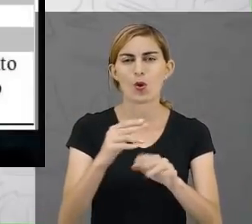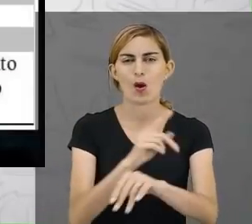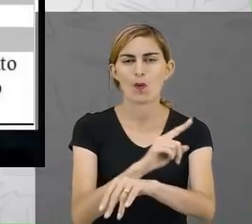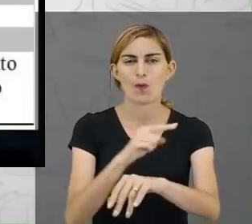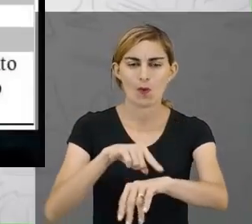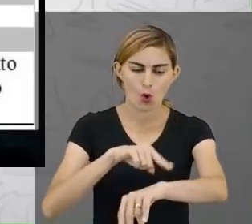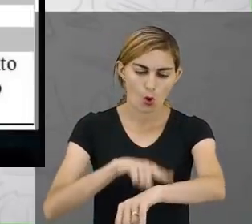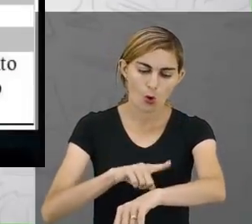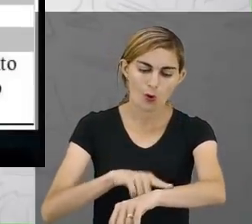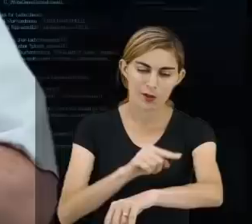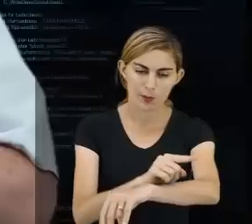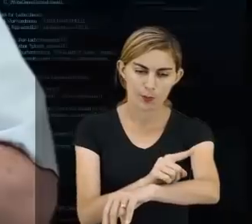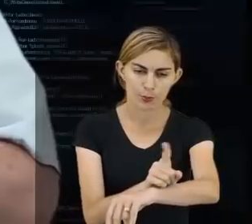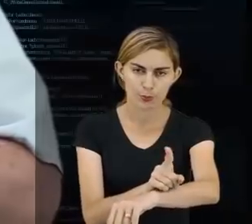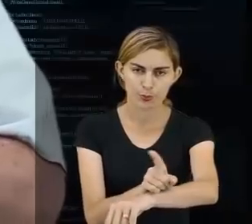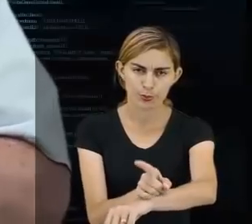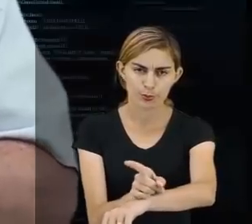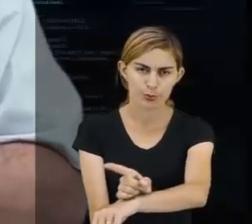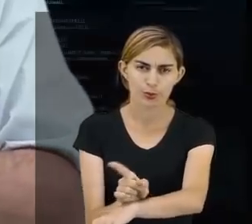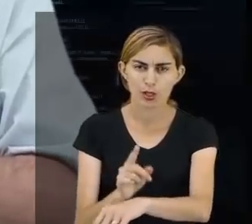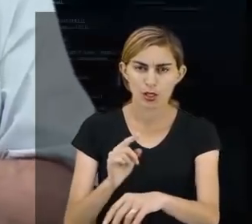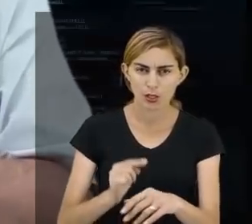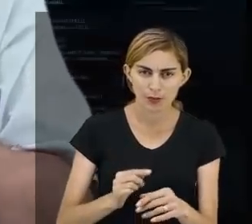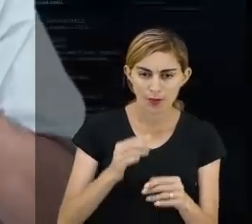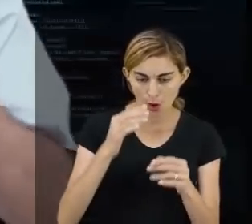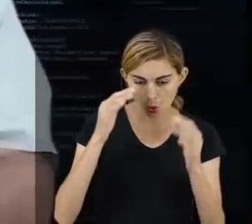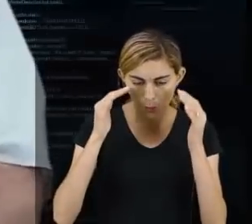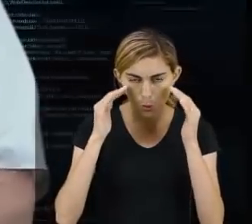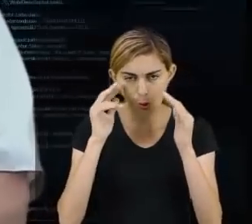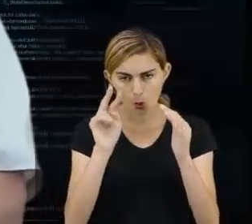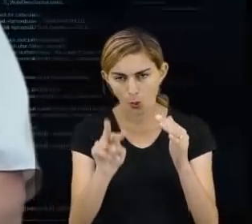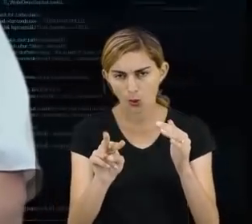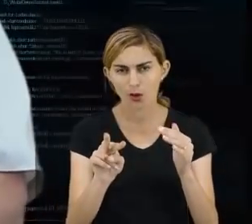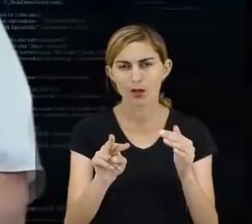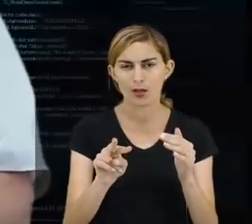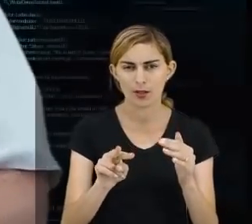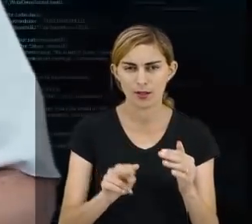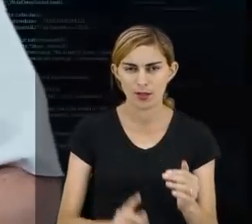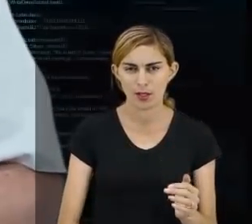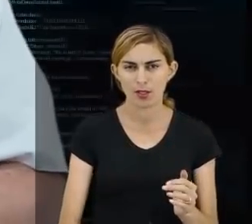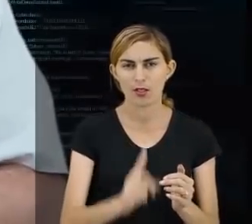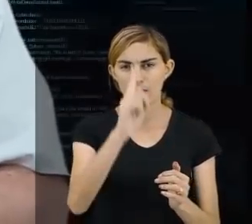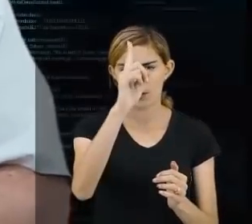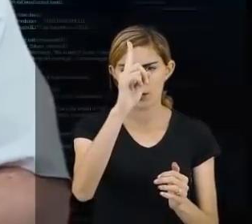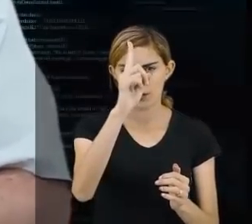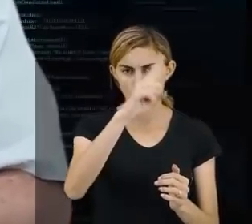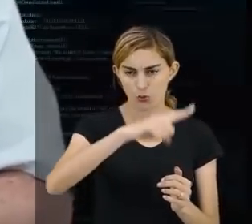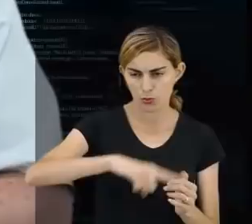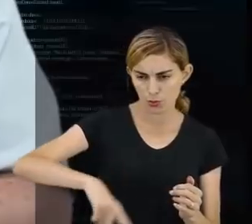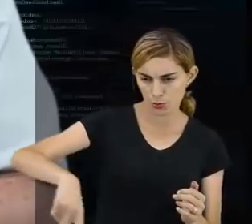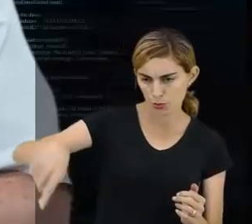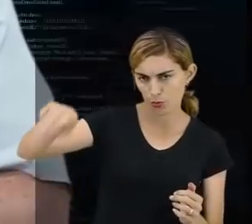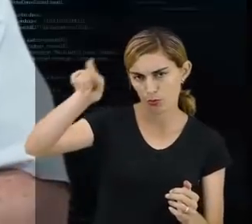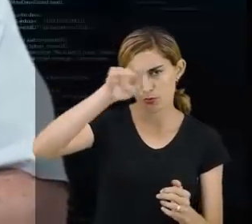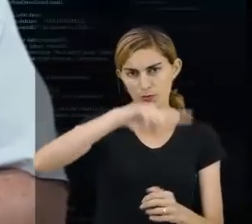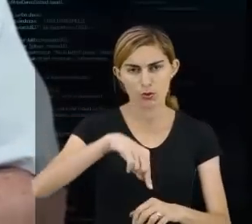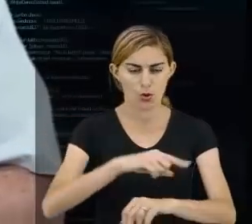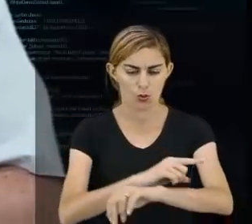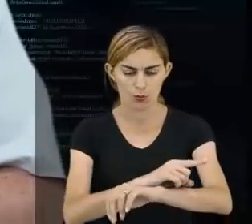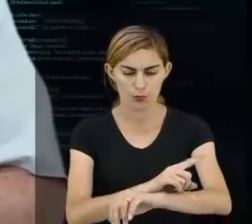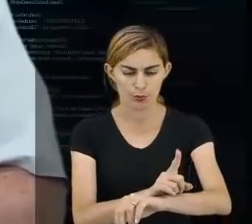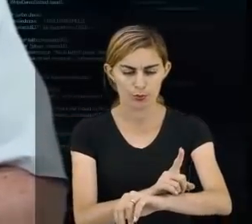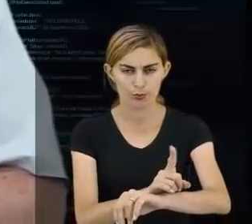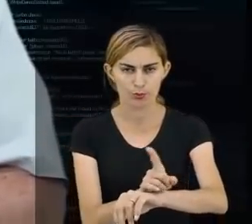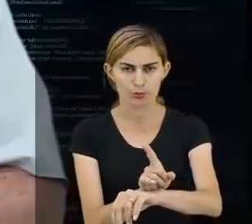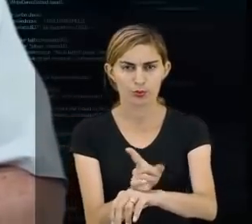relógio, certo? Então, você olha o elemento, você define os ponteiros de um relógio,